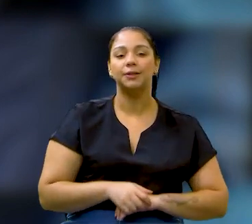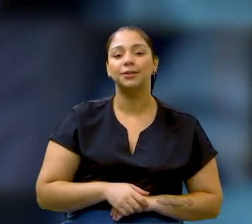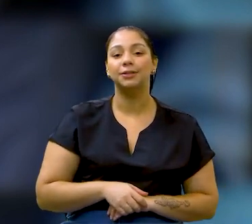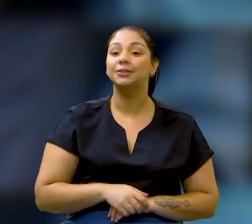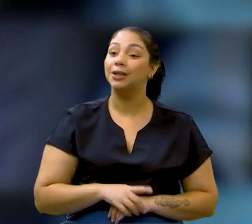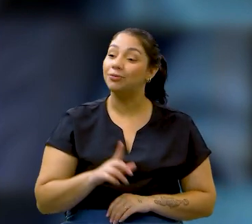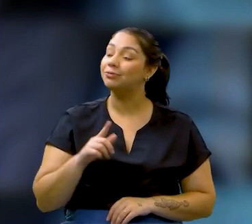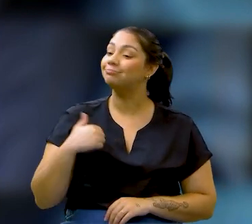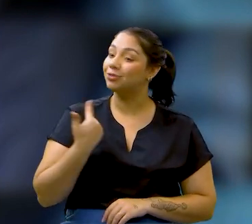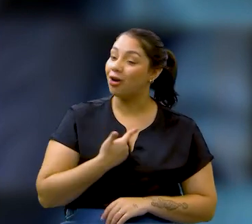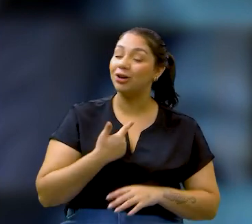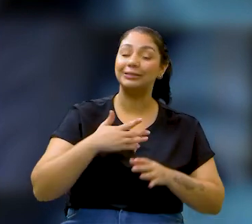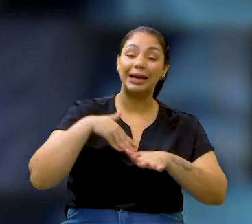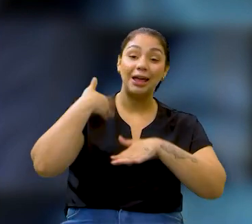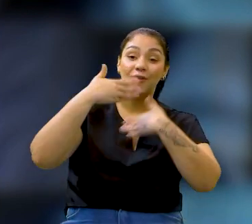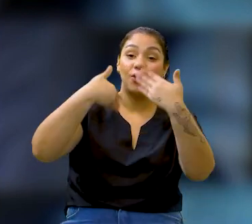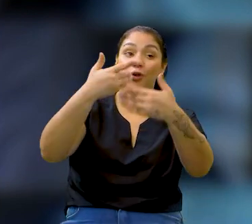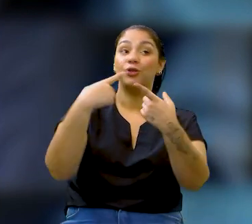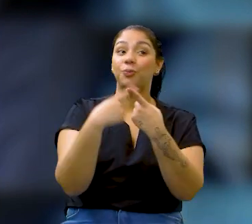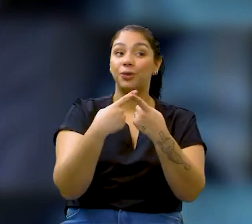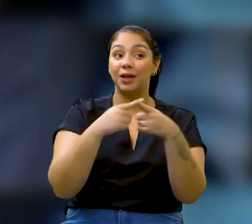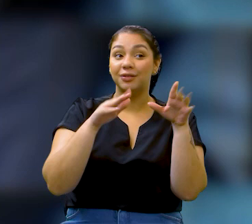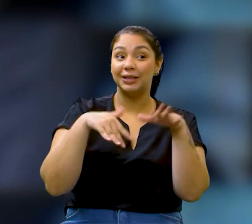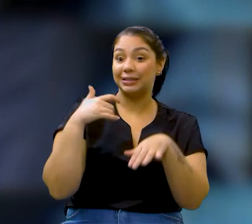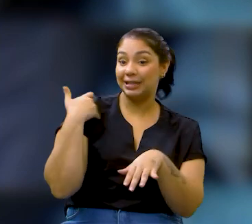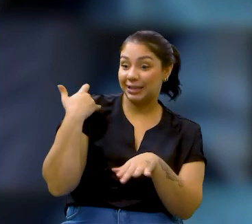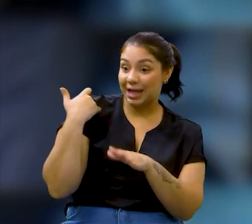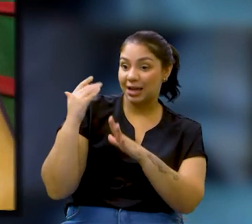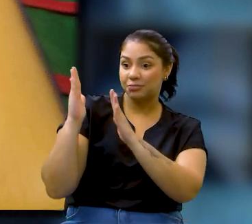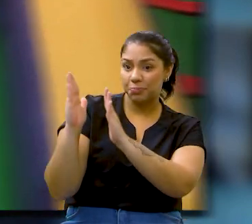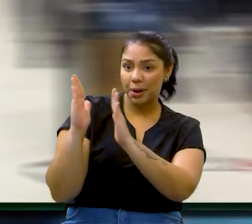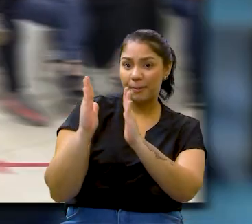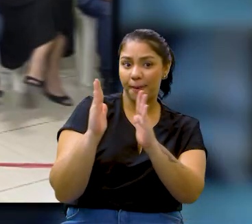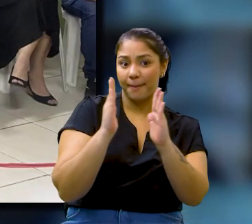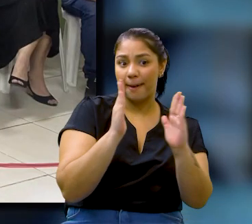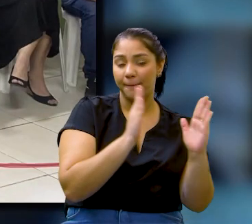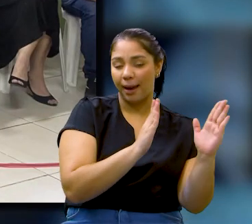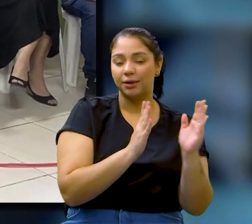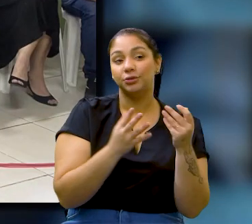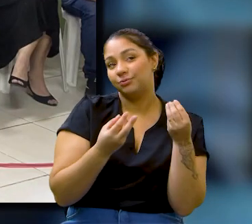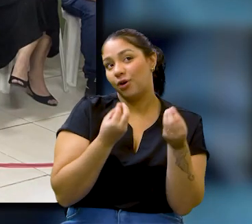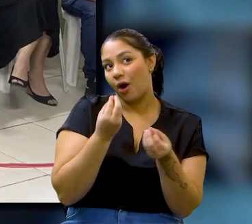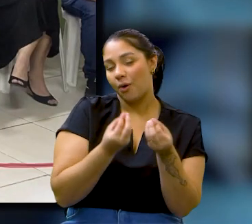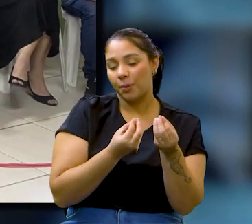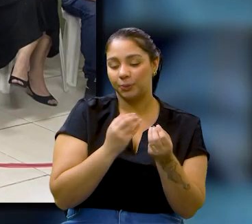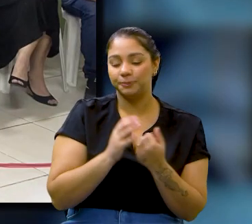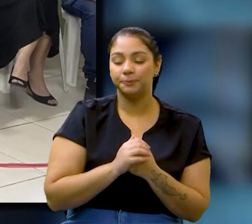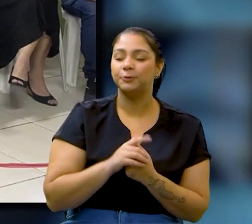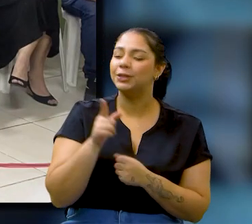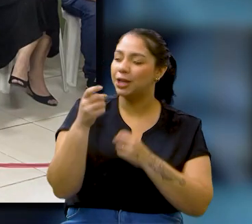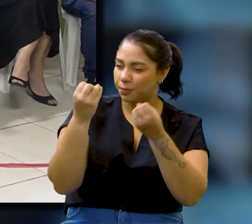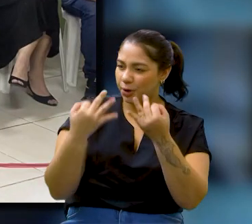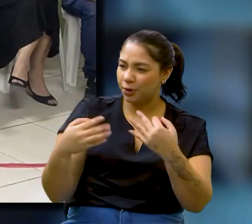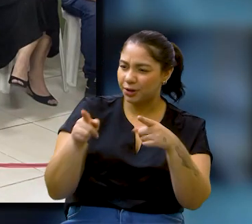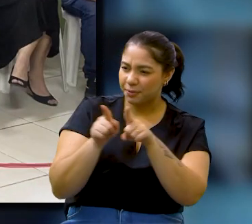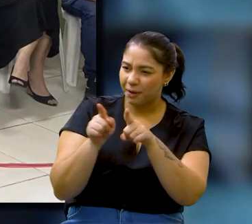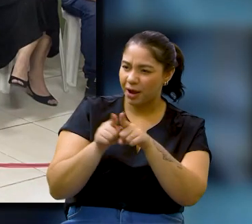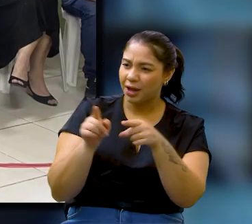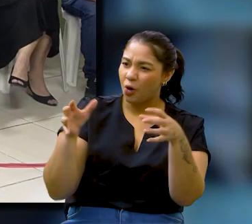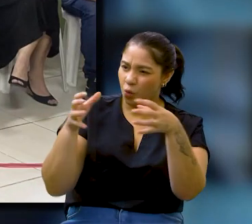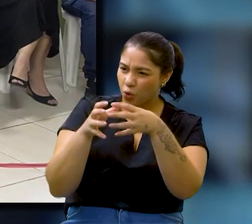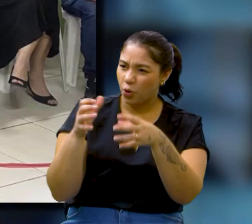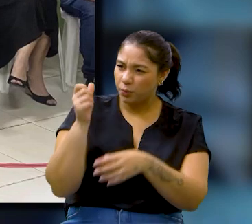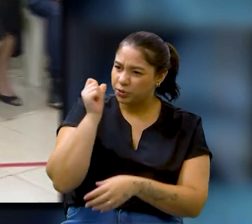vai evoluindo, porque vai percebendo vocês vão vendo as necessidades, né? E a gente vai chegando lá. E você falou também sobre um grupo